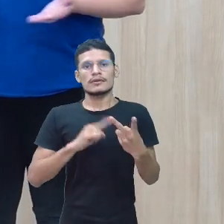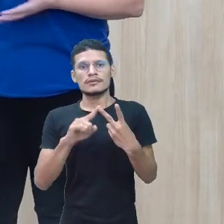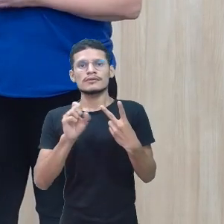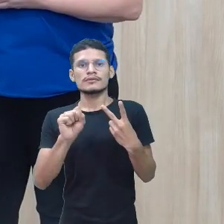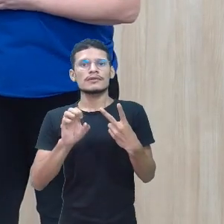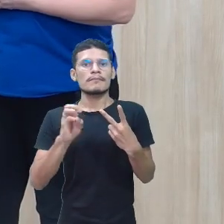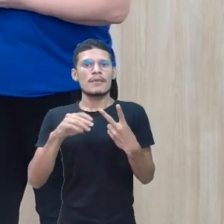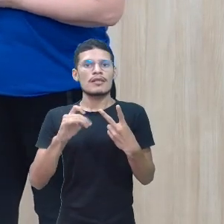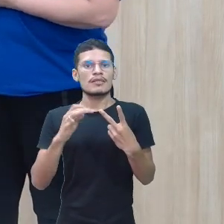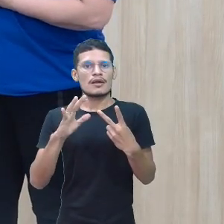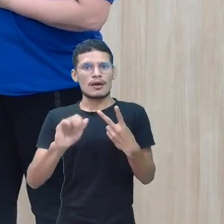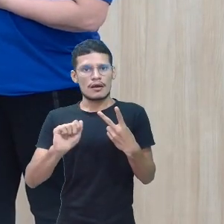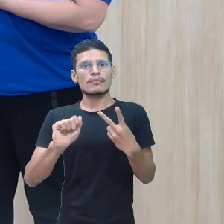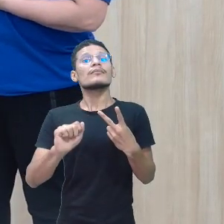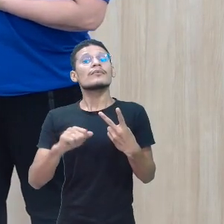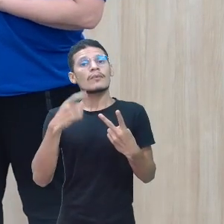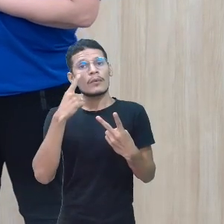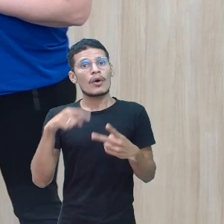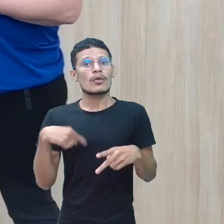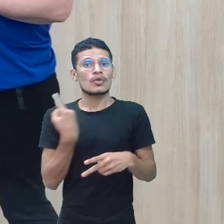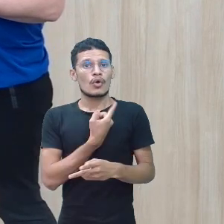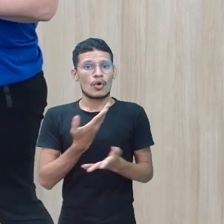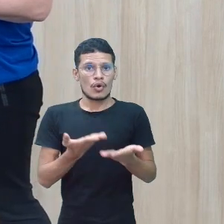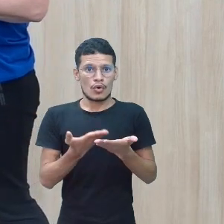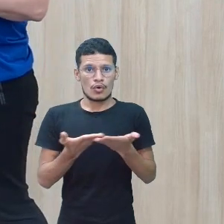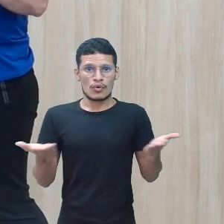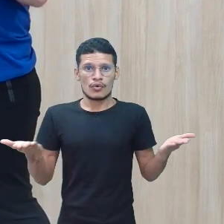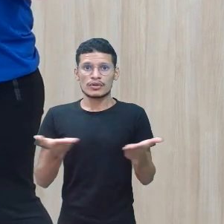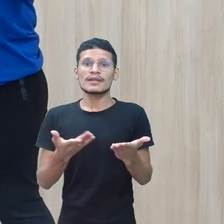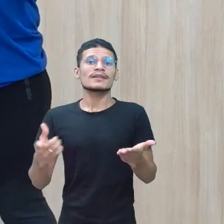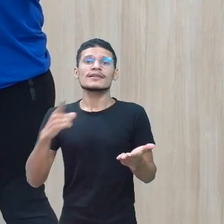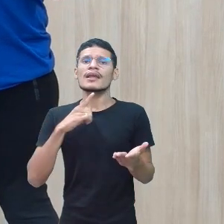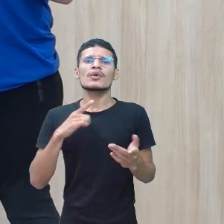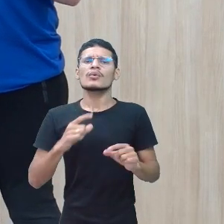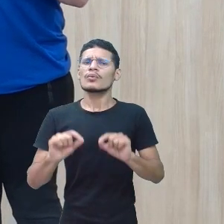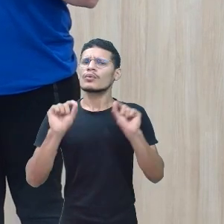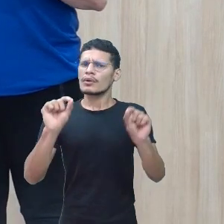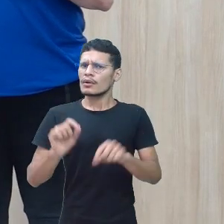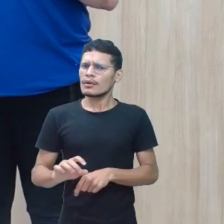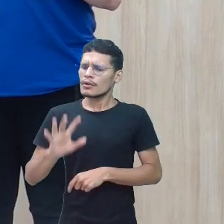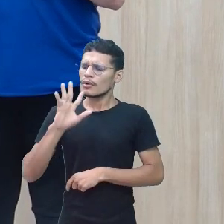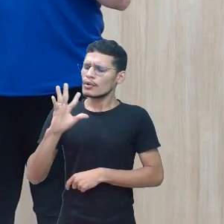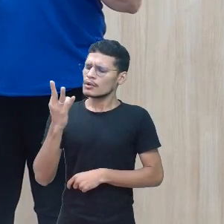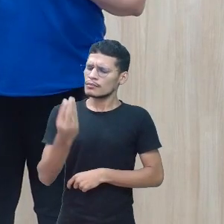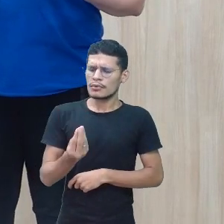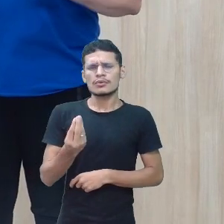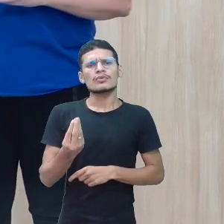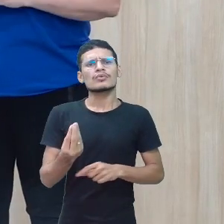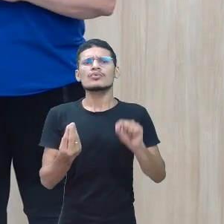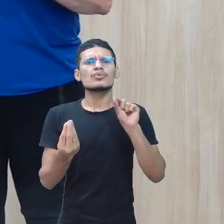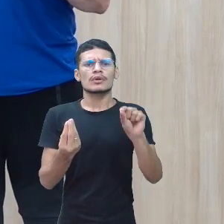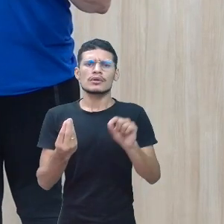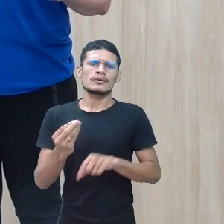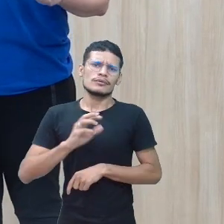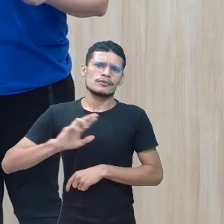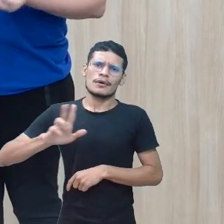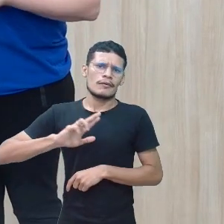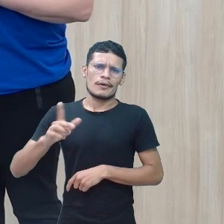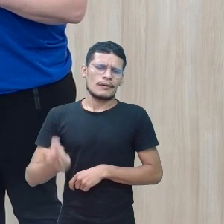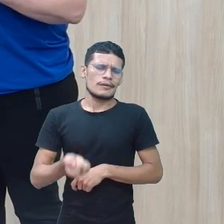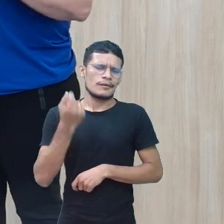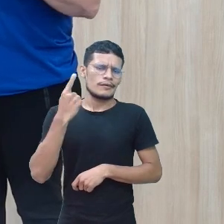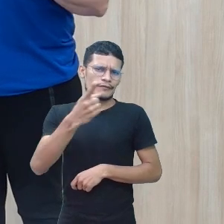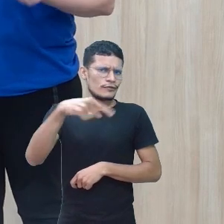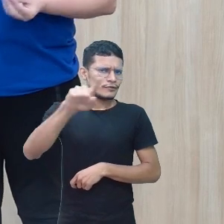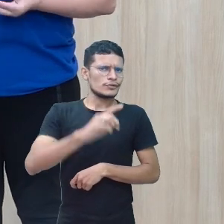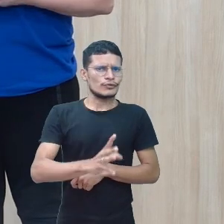aula de hoje, nós teremos um conhecimento que não é estranho para vocês,